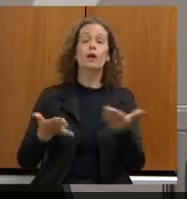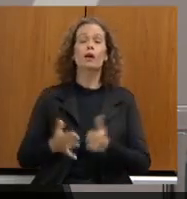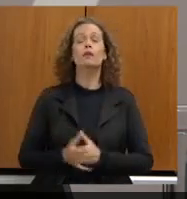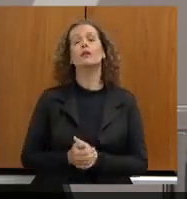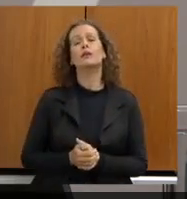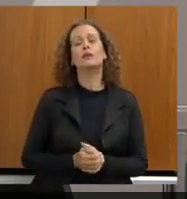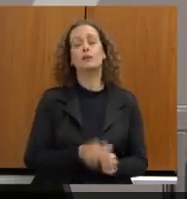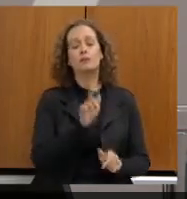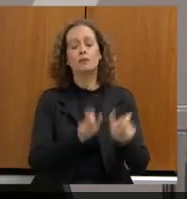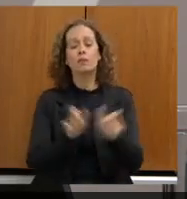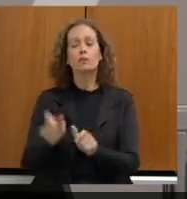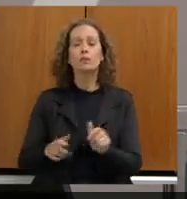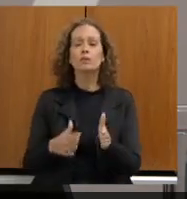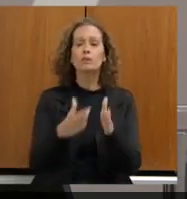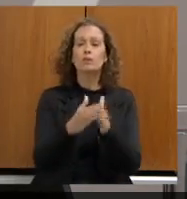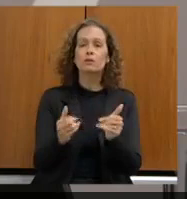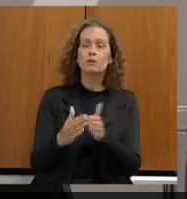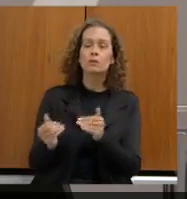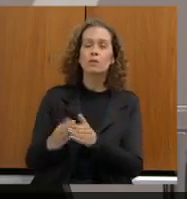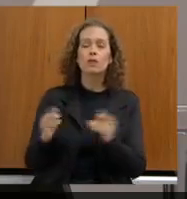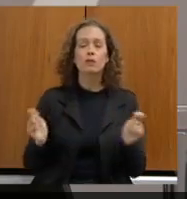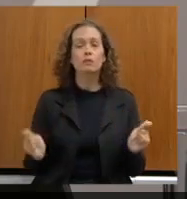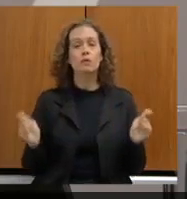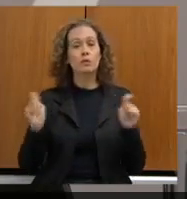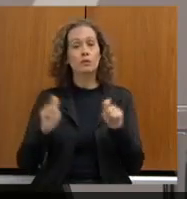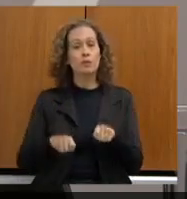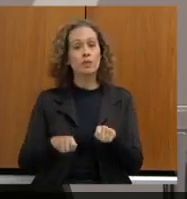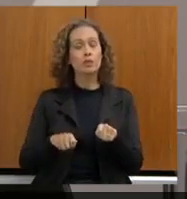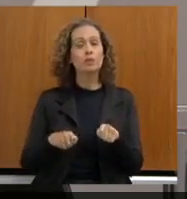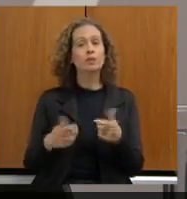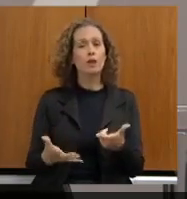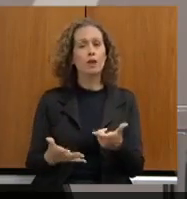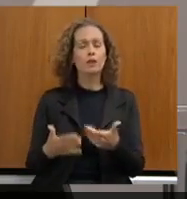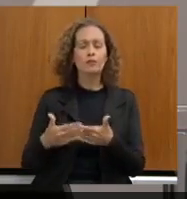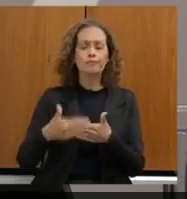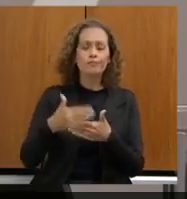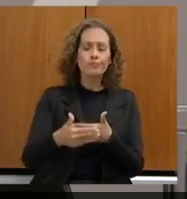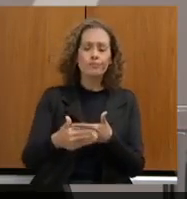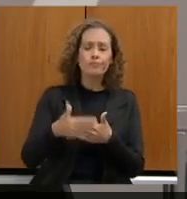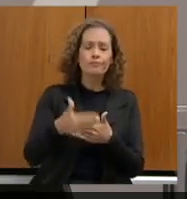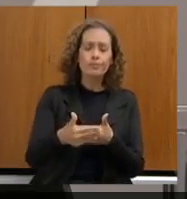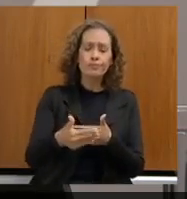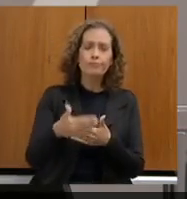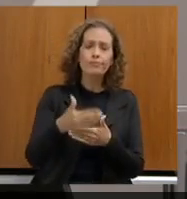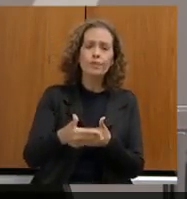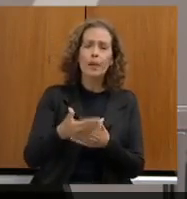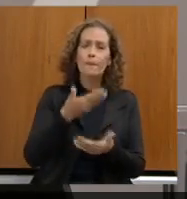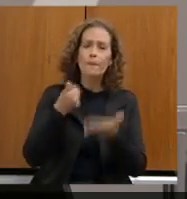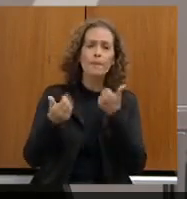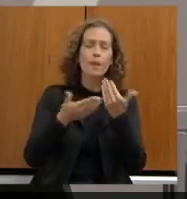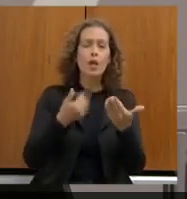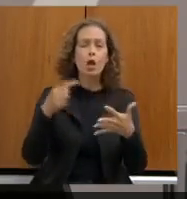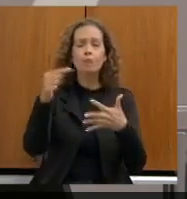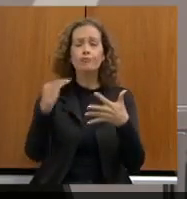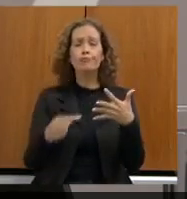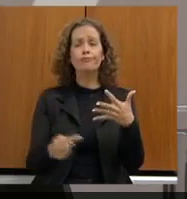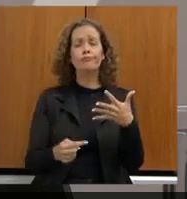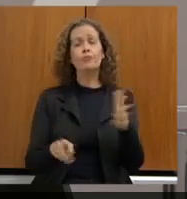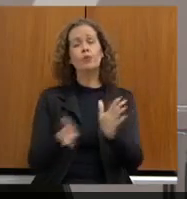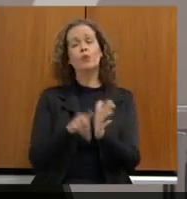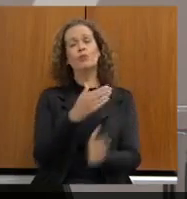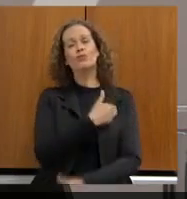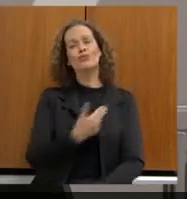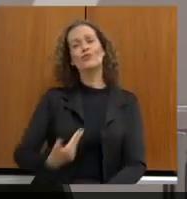das pessoas que pedem a possibilidade de que vai um pouquinho mais de recurso o governo